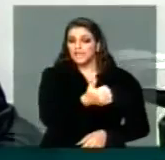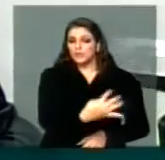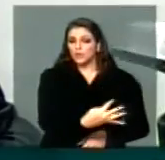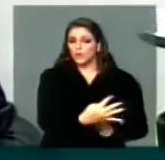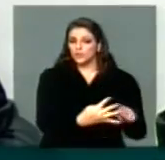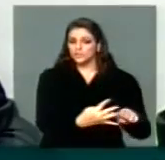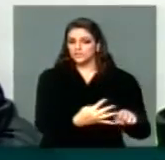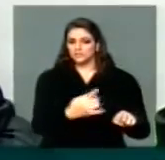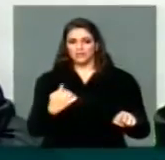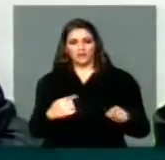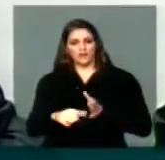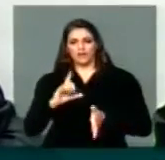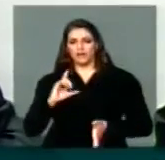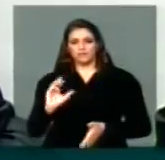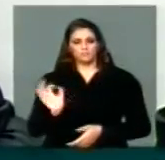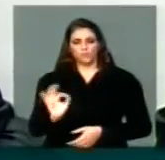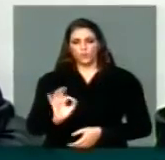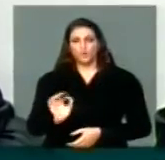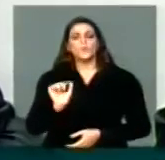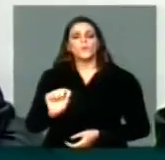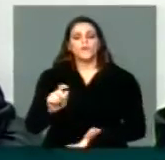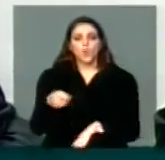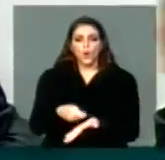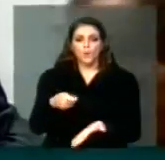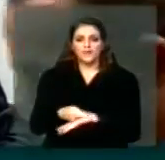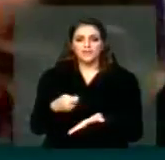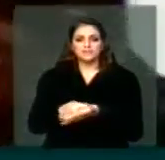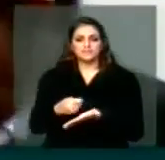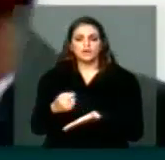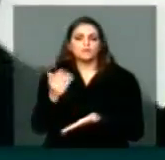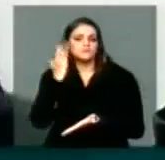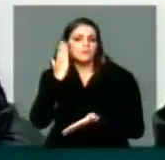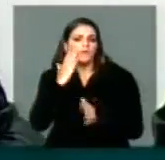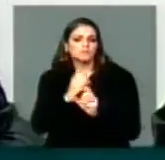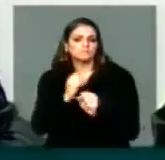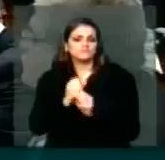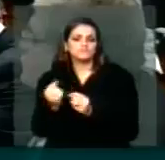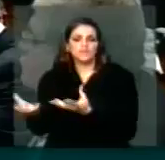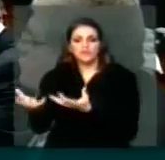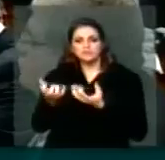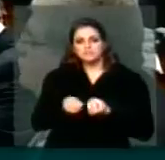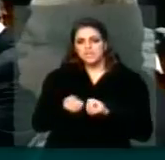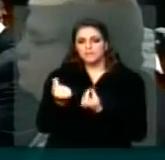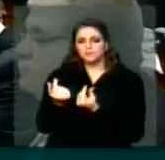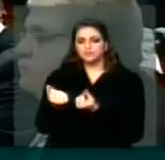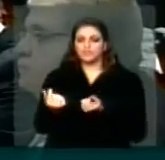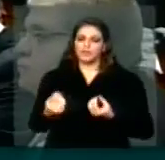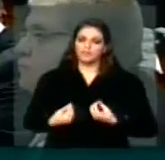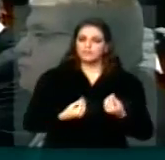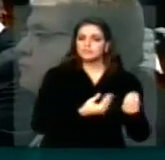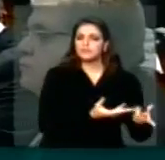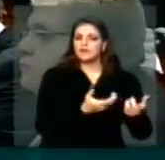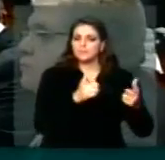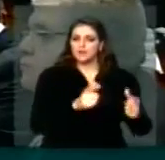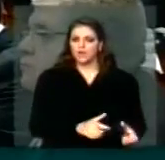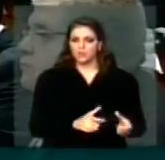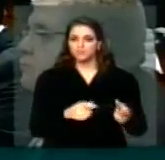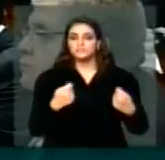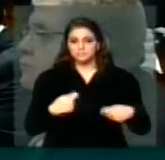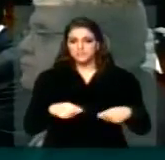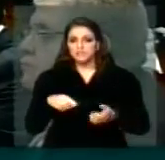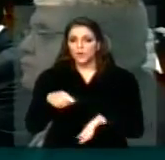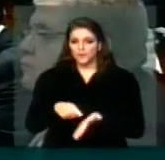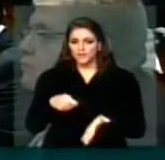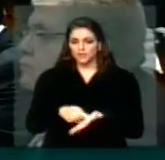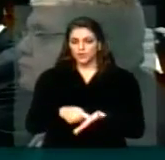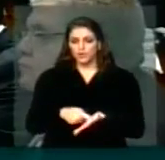obriga a identificação de quando entra no comitê financeiro, da onde é o destino de cada contribuição. Em